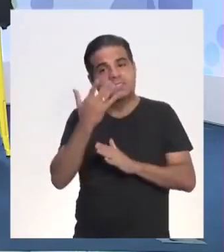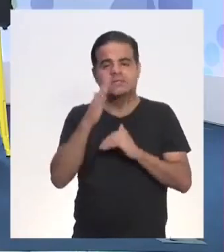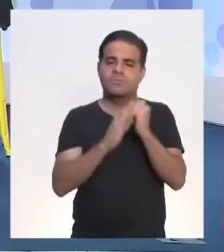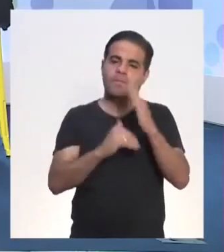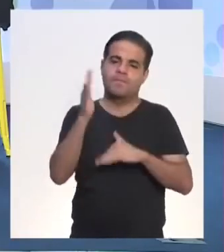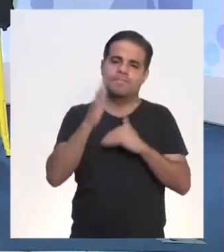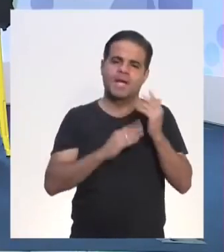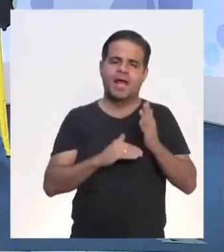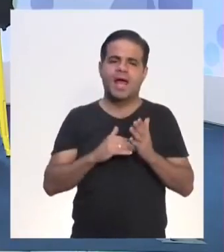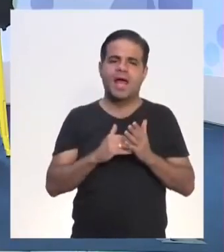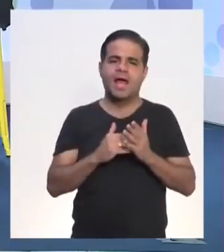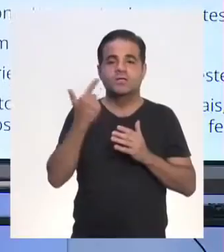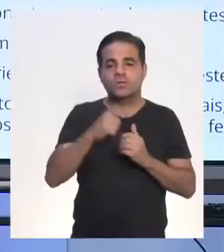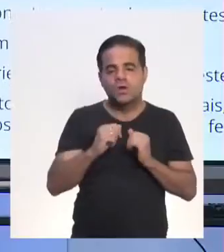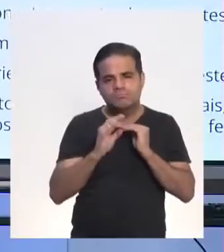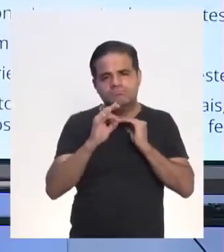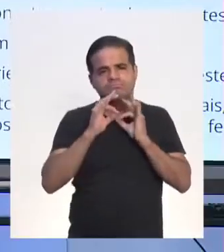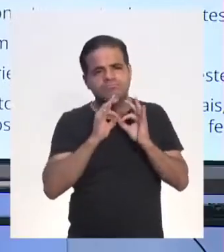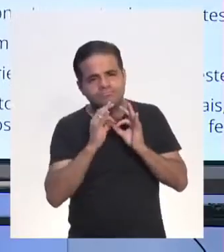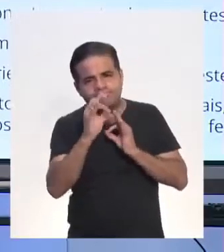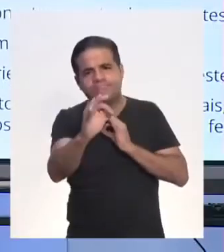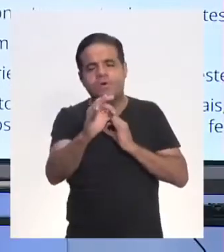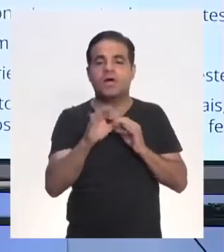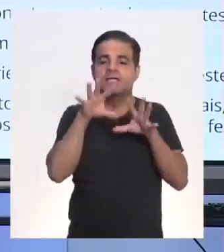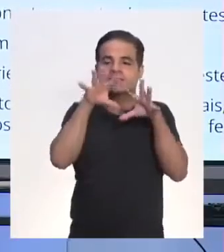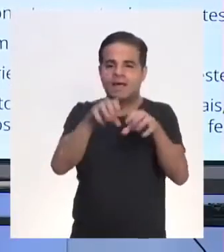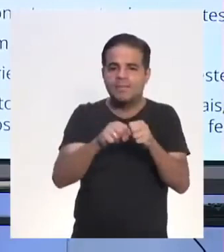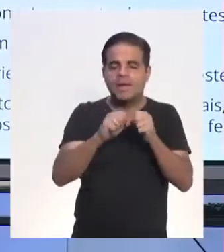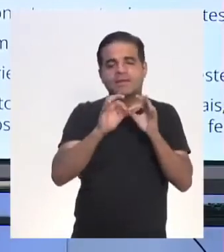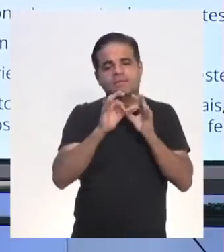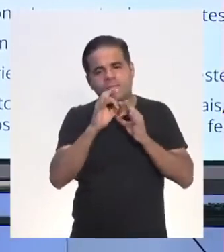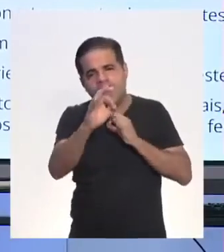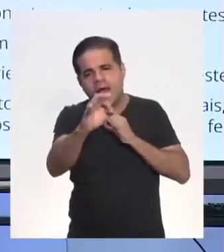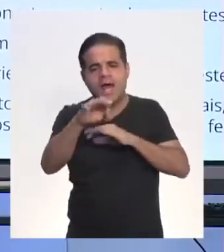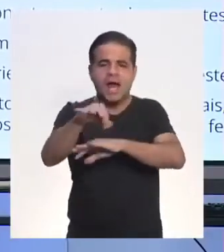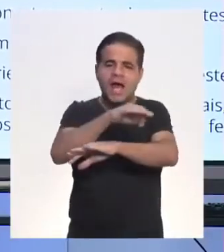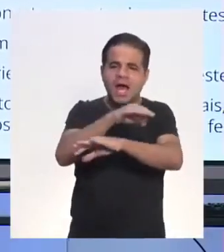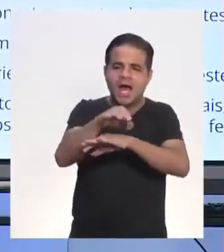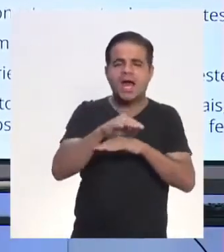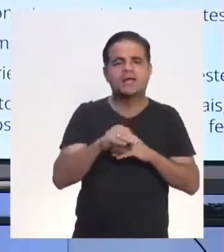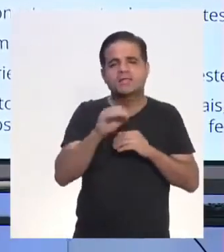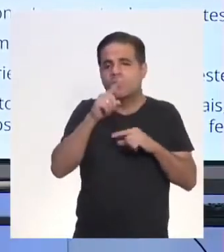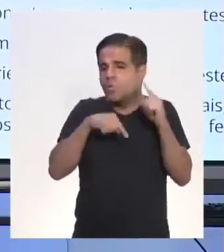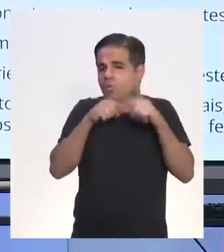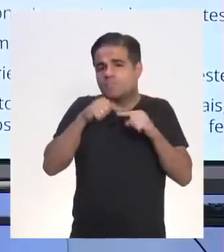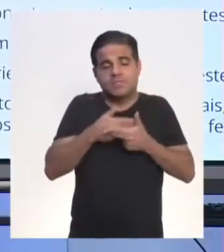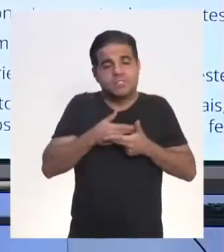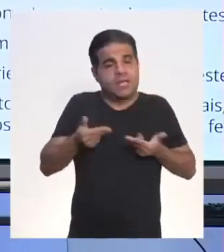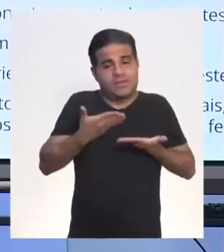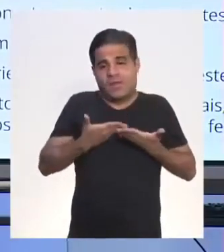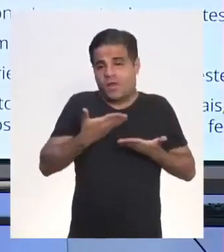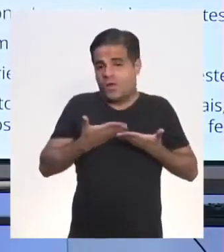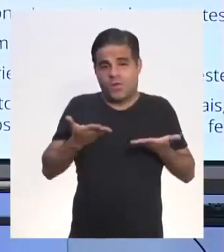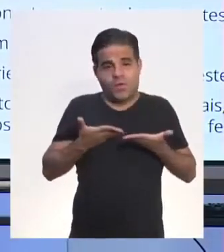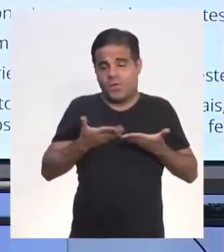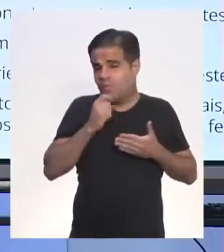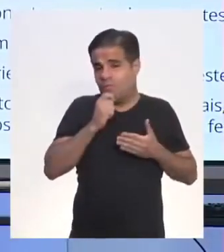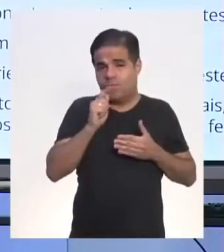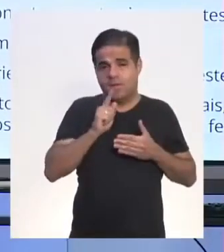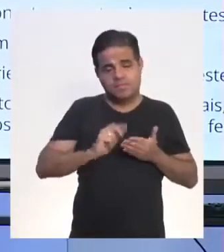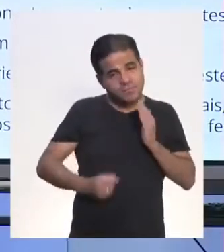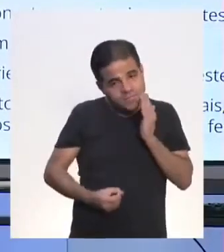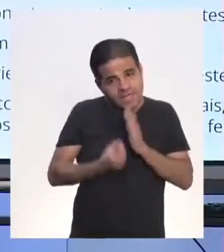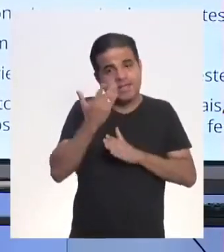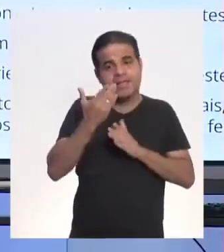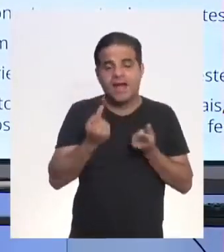prático para a coisa, né? Trace uma linha reta, né? Aí você pega, faz uma reta ali no seu caderno. Não, o objeto da aula de hoje não é isso, né? É você criar